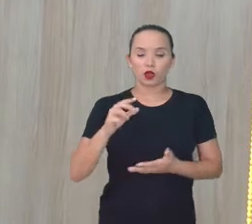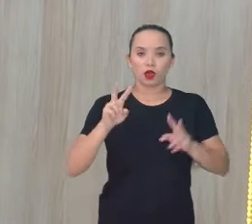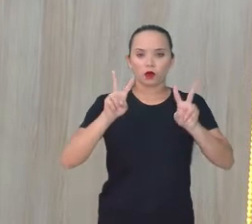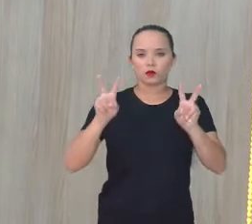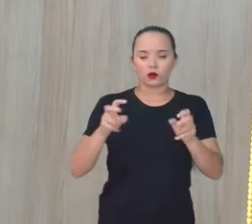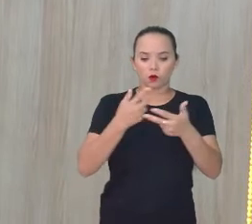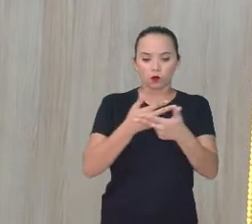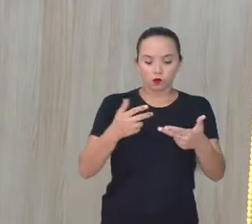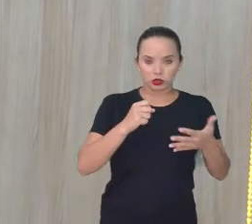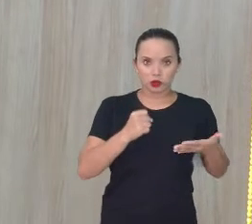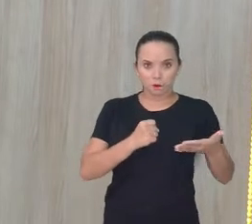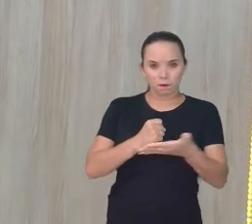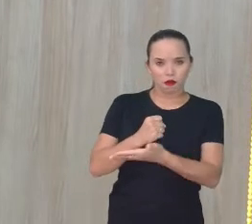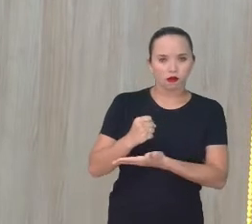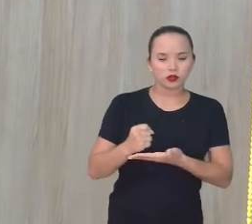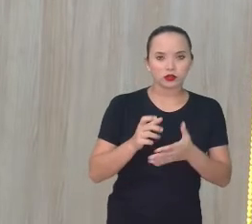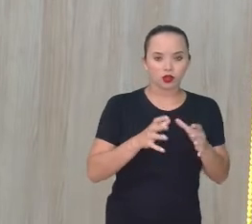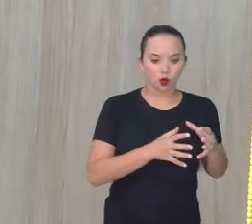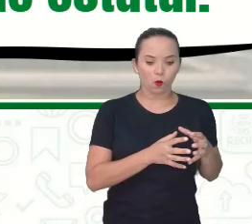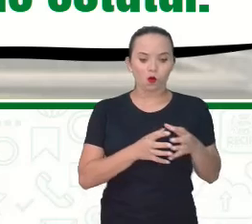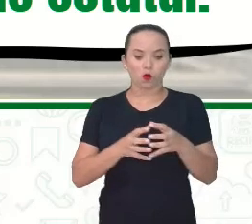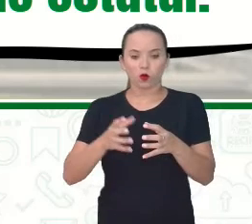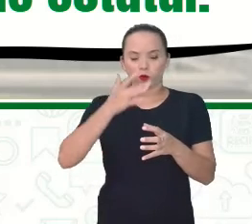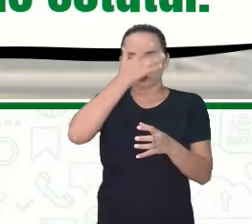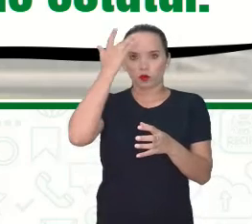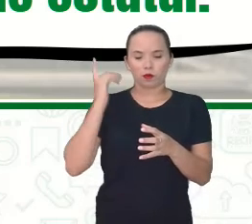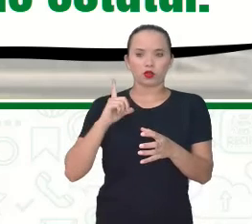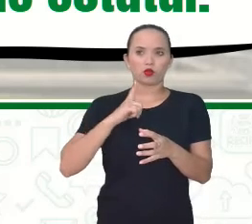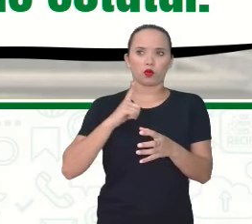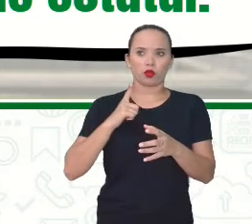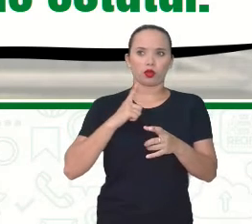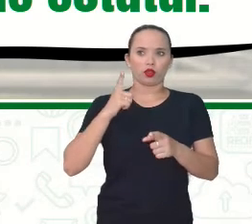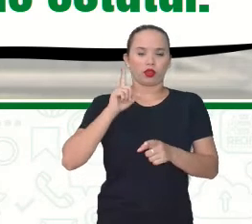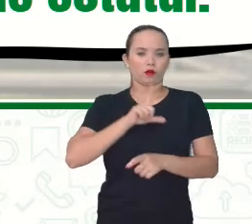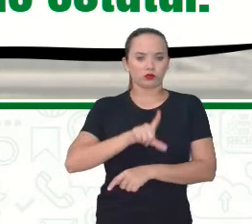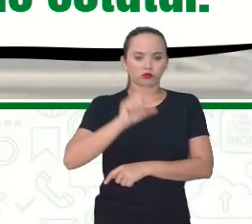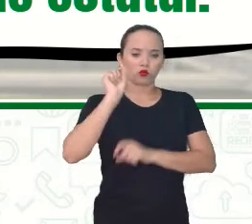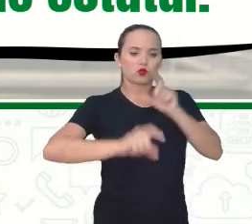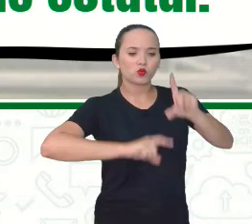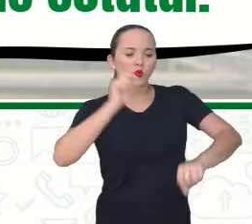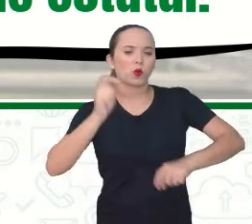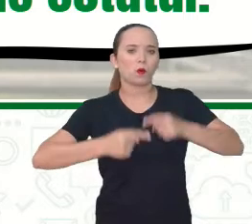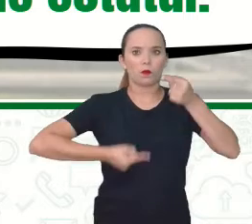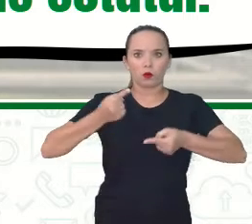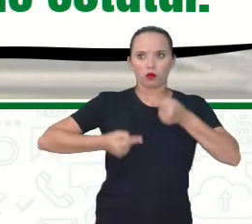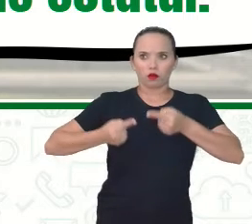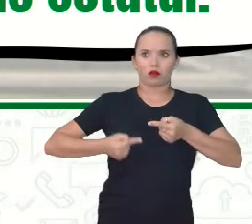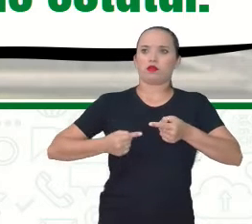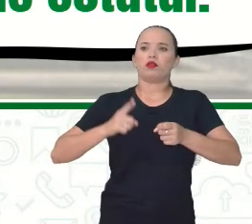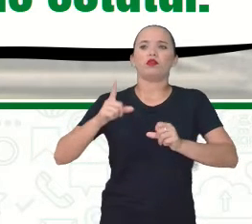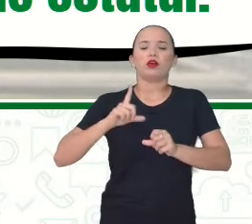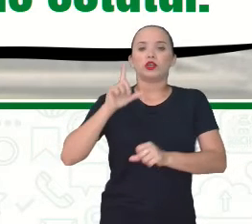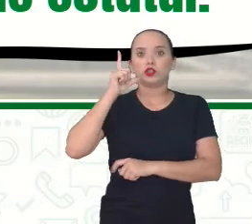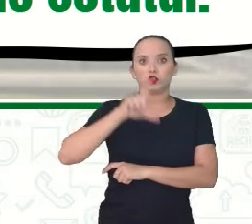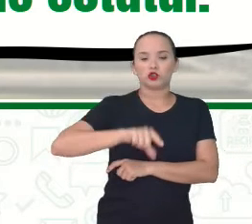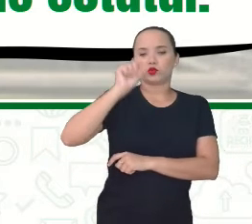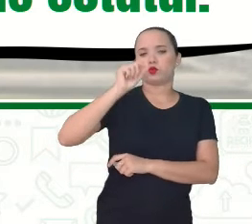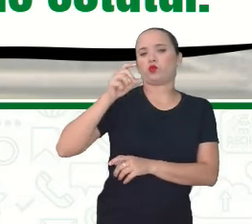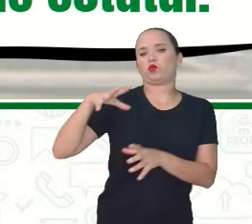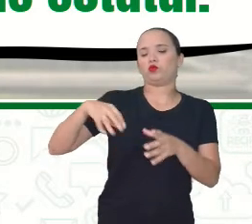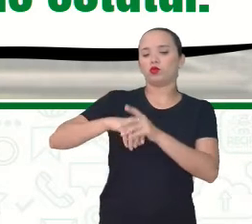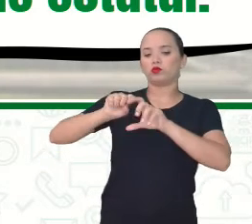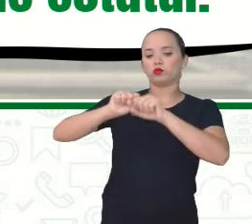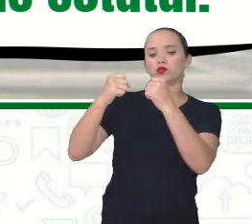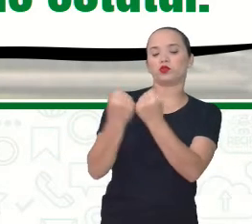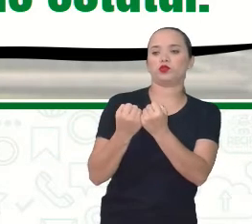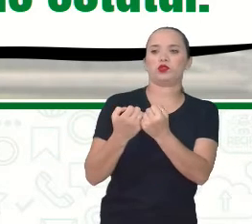um conjunto de pessoas que exerce o poder político e determina a orientação política de uma sociedade estatal.